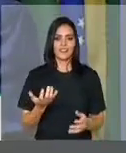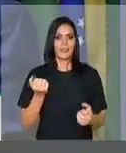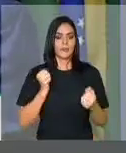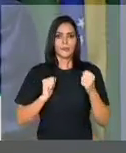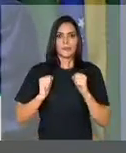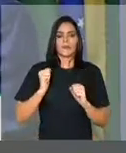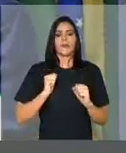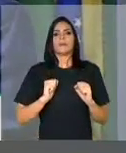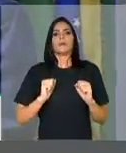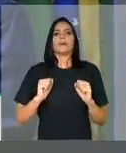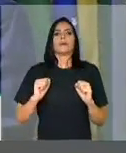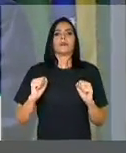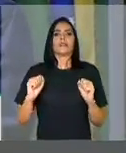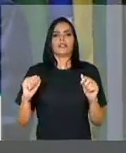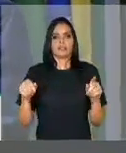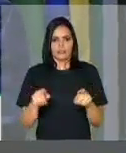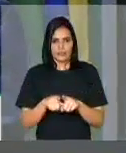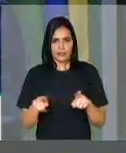assodada,